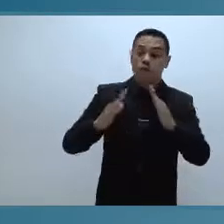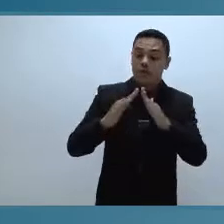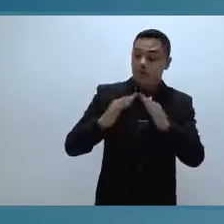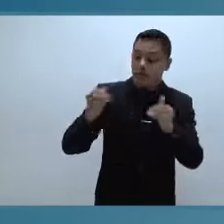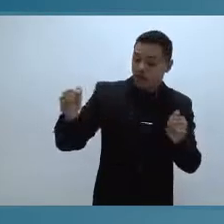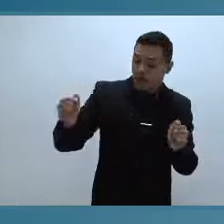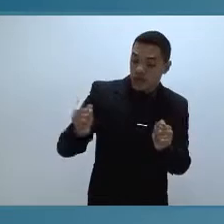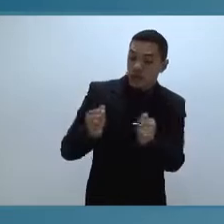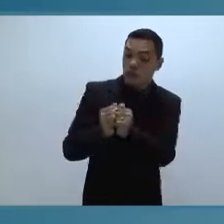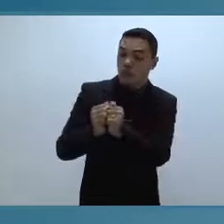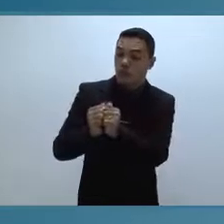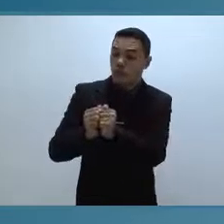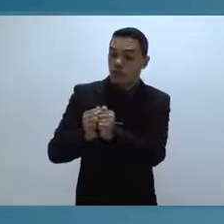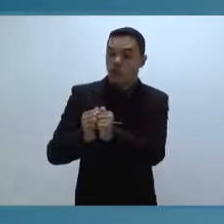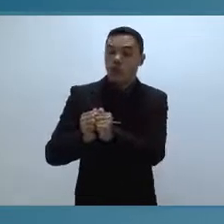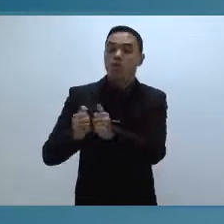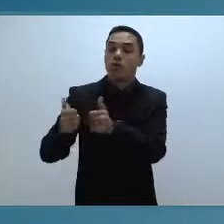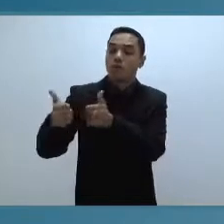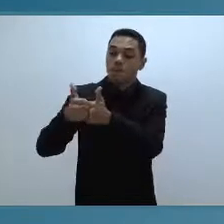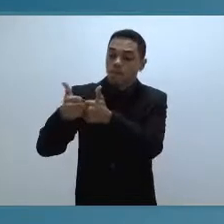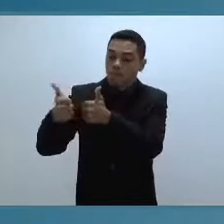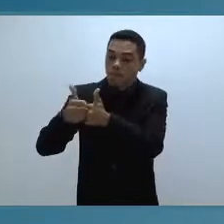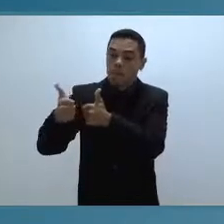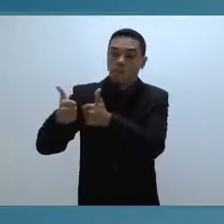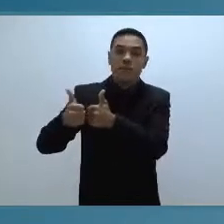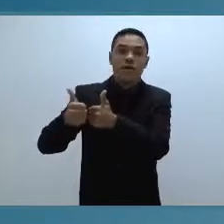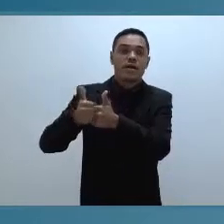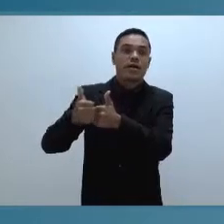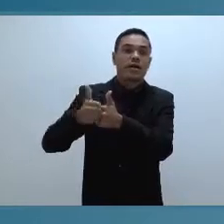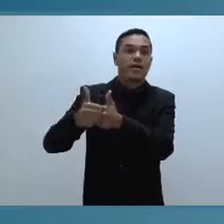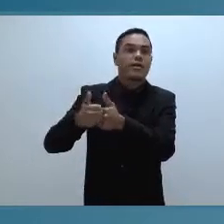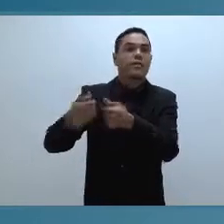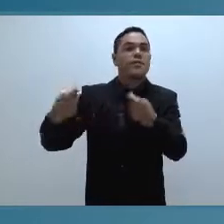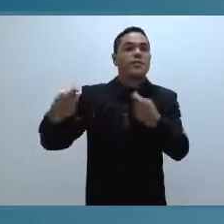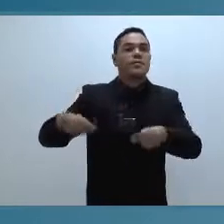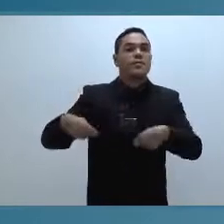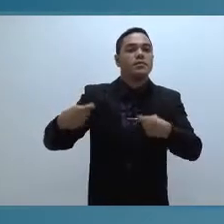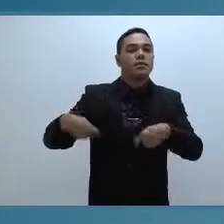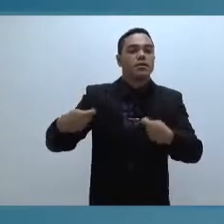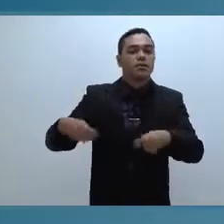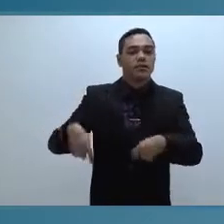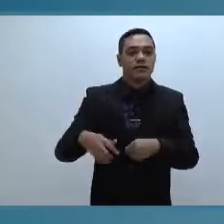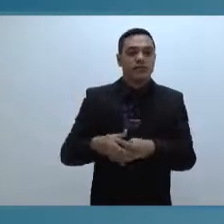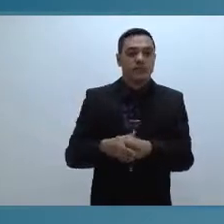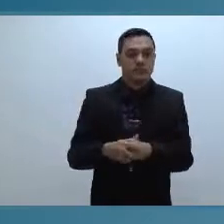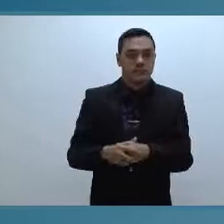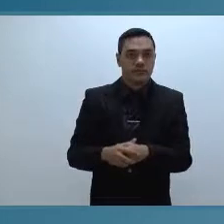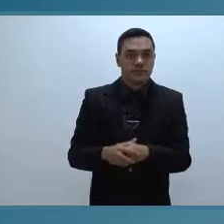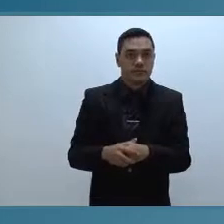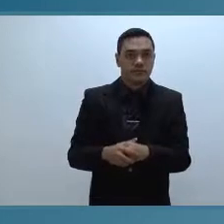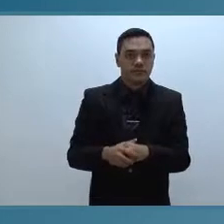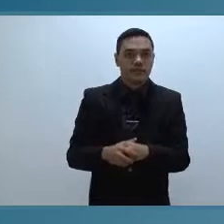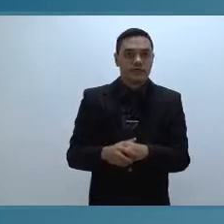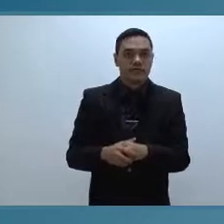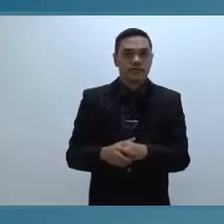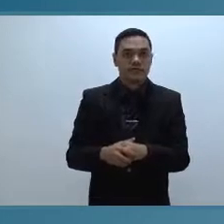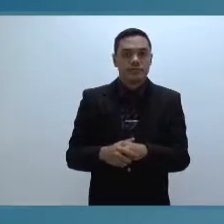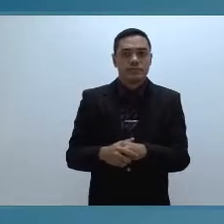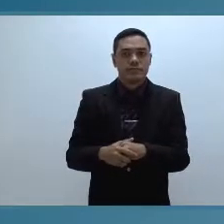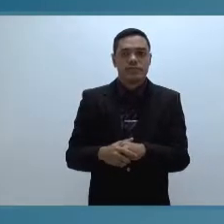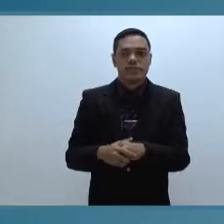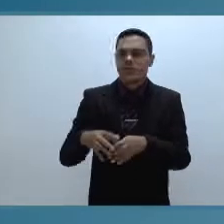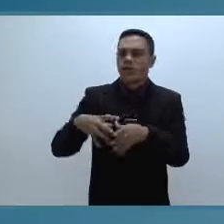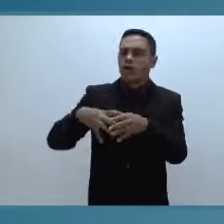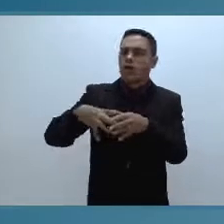nas respectivos limites geodésicos. Admitir que o magistrado reside em comarca diversa é o